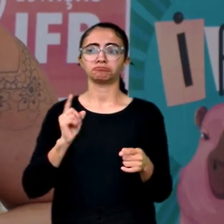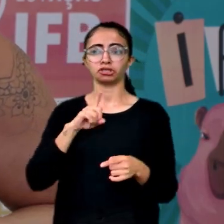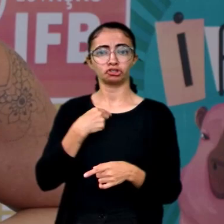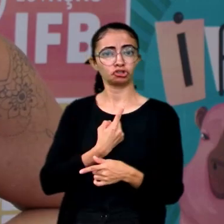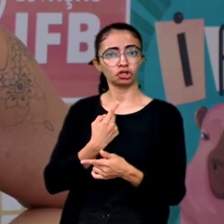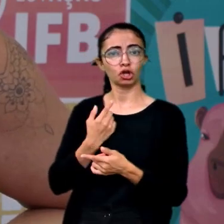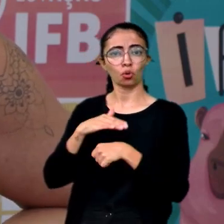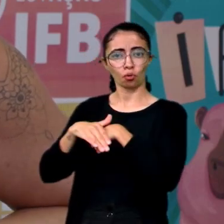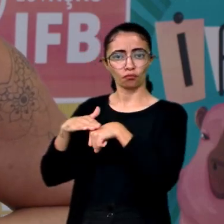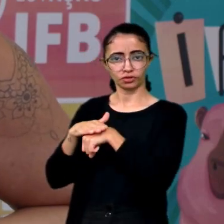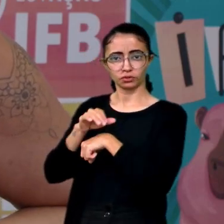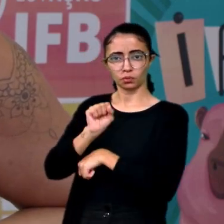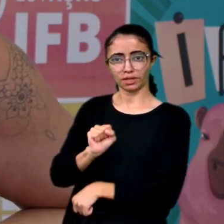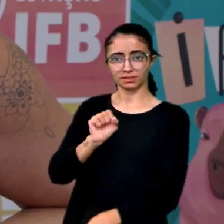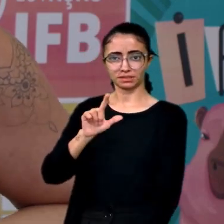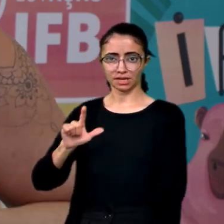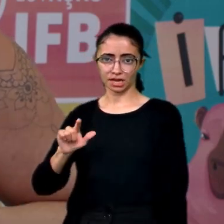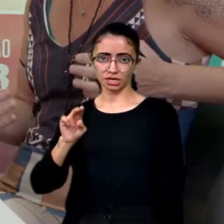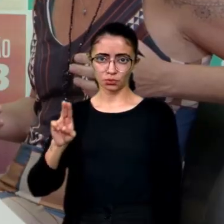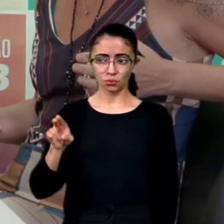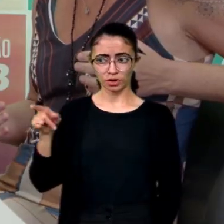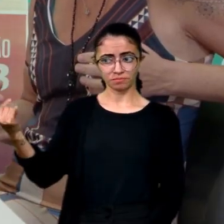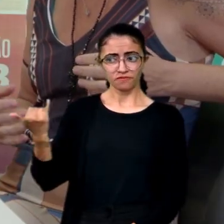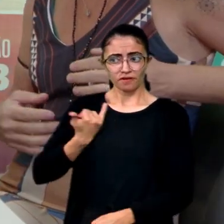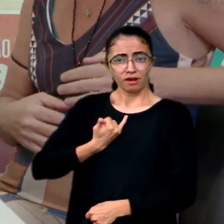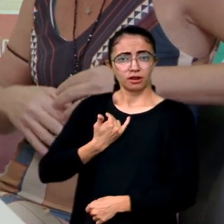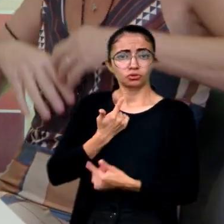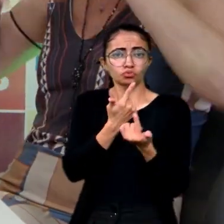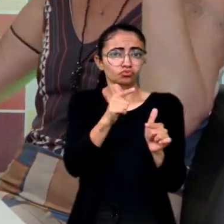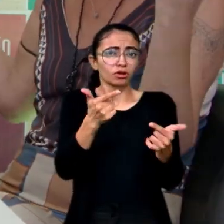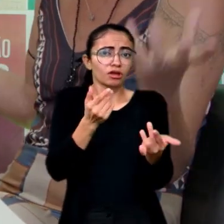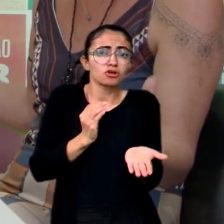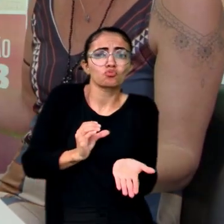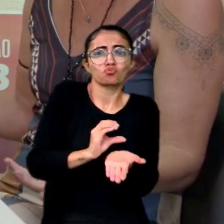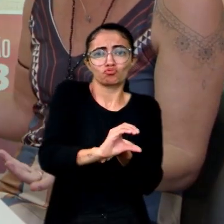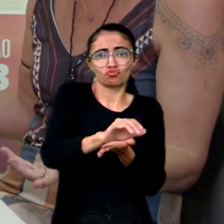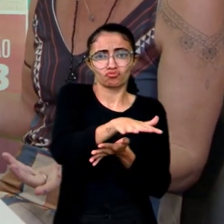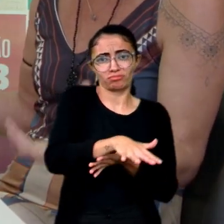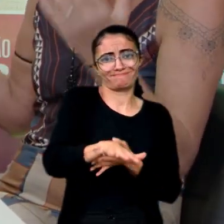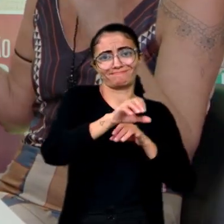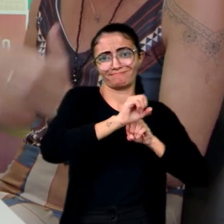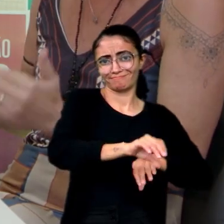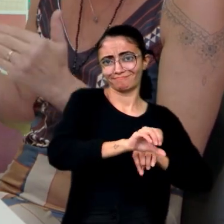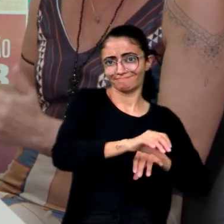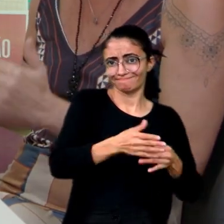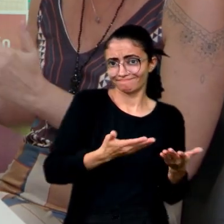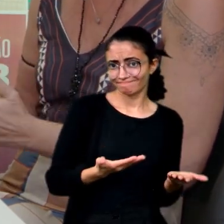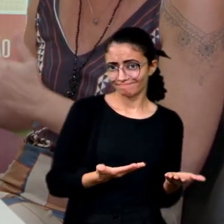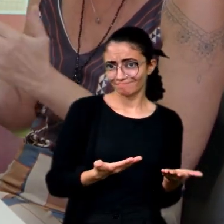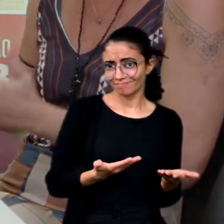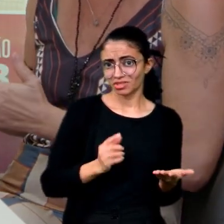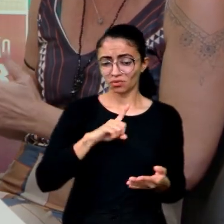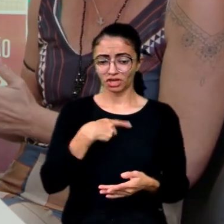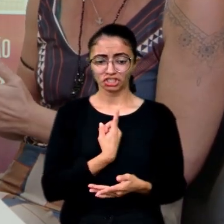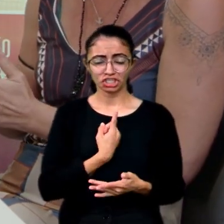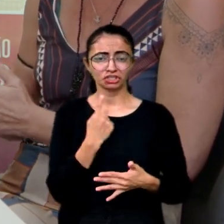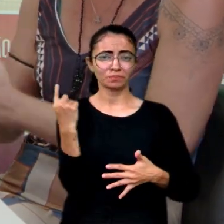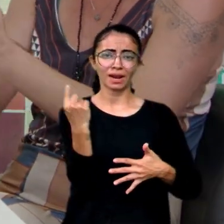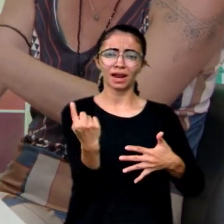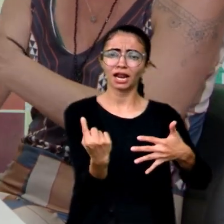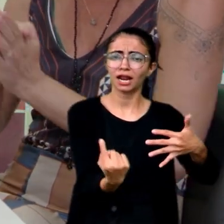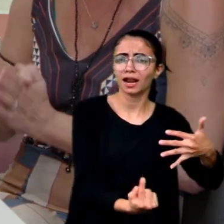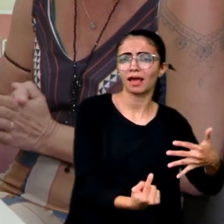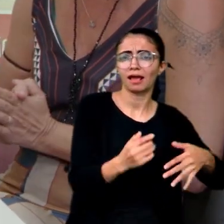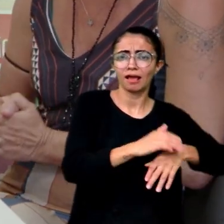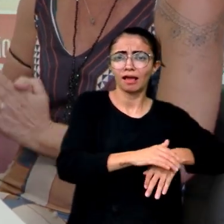tem verba para comunicação. Então, não adianta a gente fazer 1000 coisas se a gente não ensina a comunidade